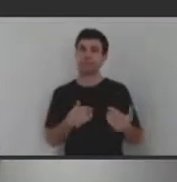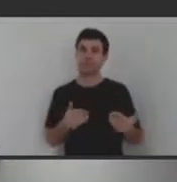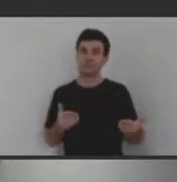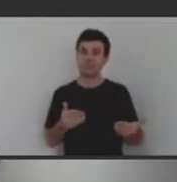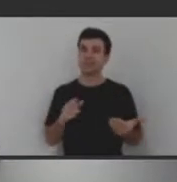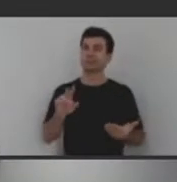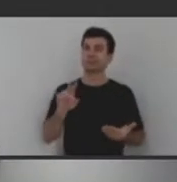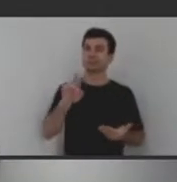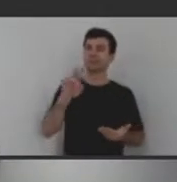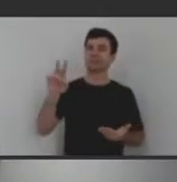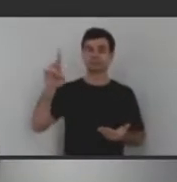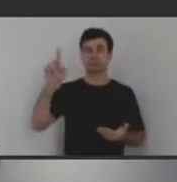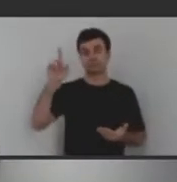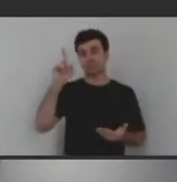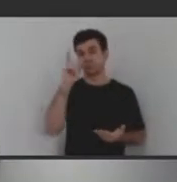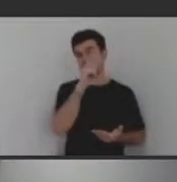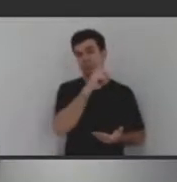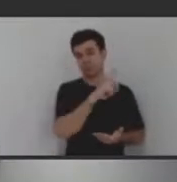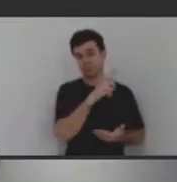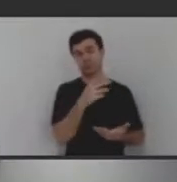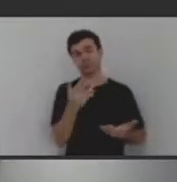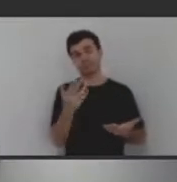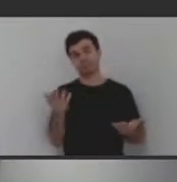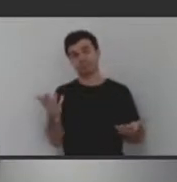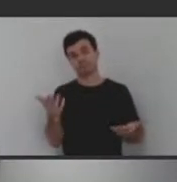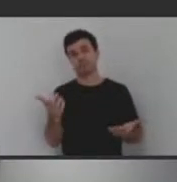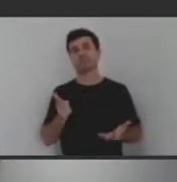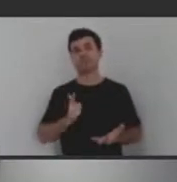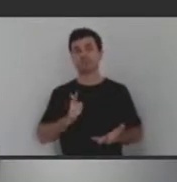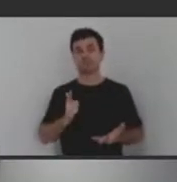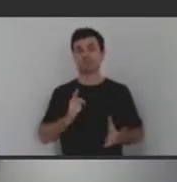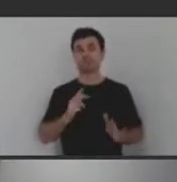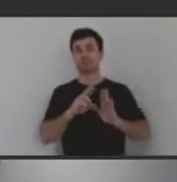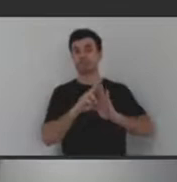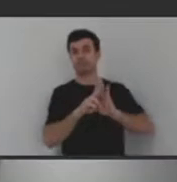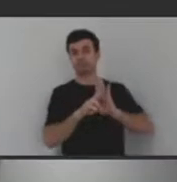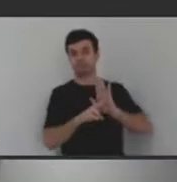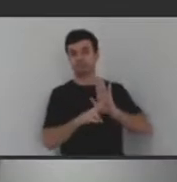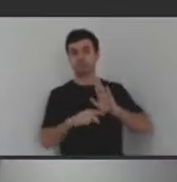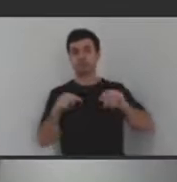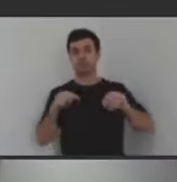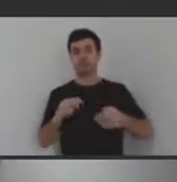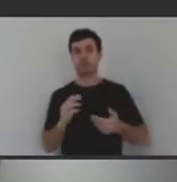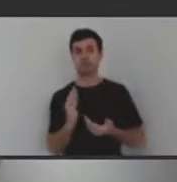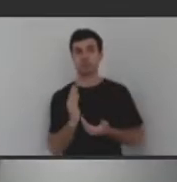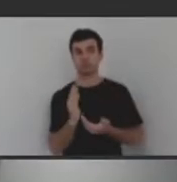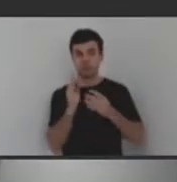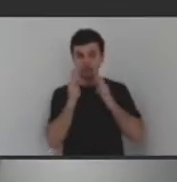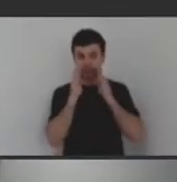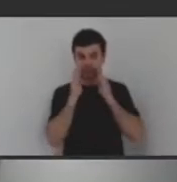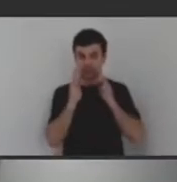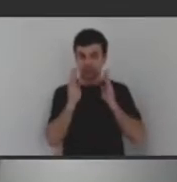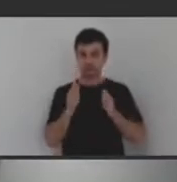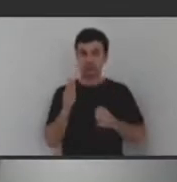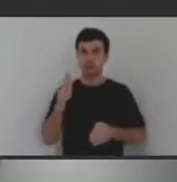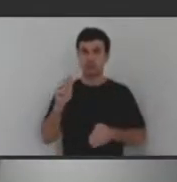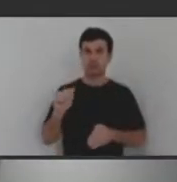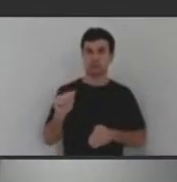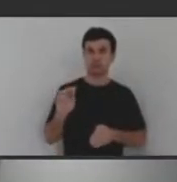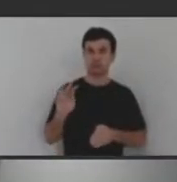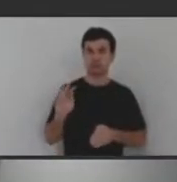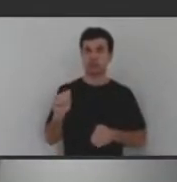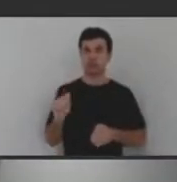como este que enfrentamos. Sendo assim, requeiro na forma regimental, depois de ouvido o plenário, que conste da ata dos trabalhos a referida moção